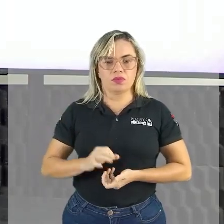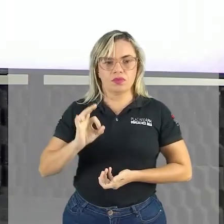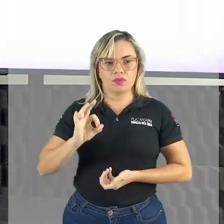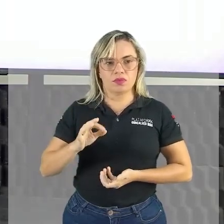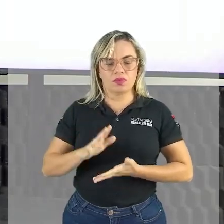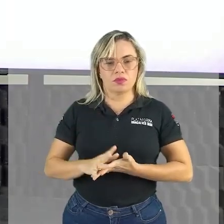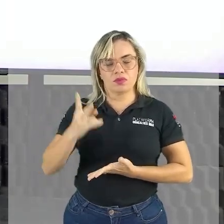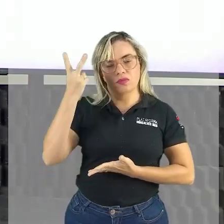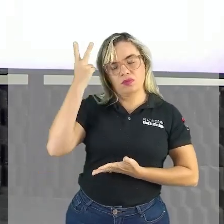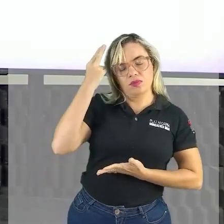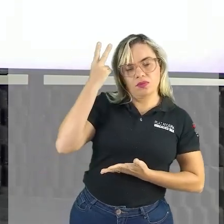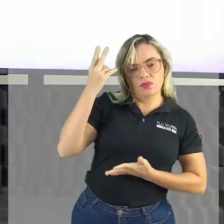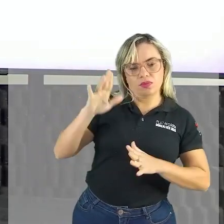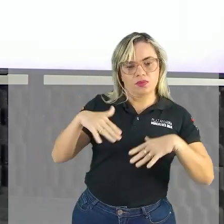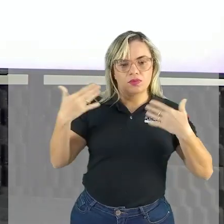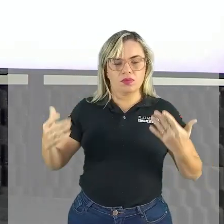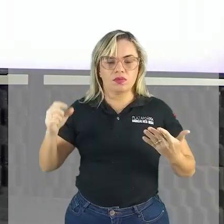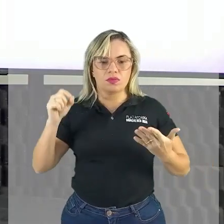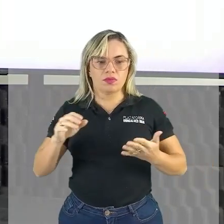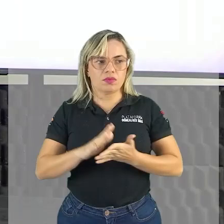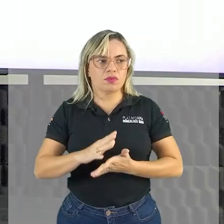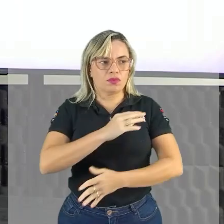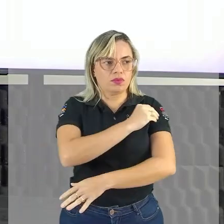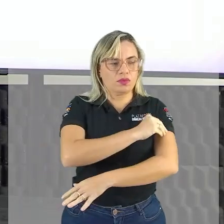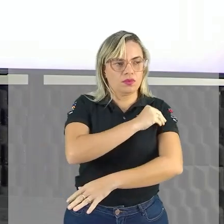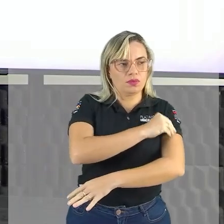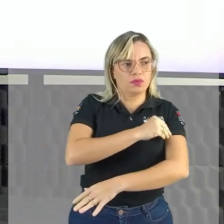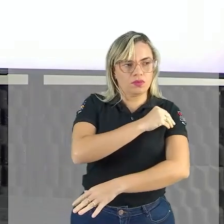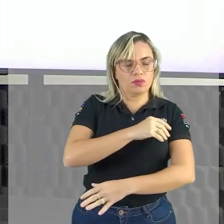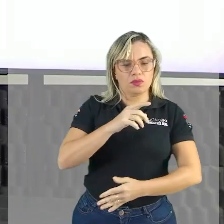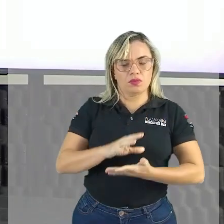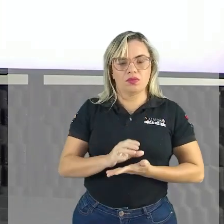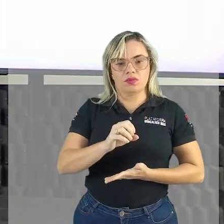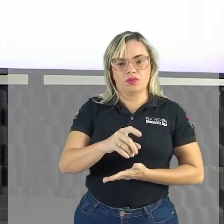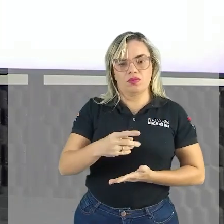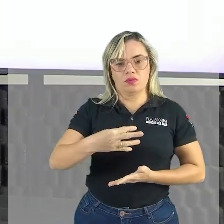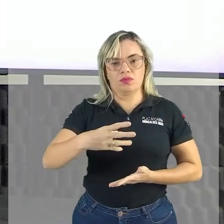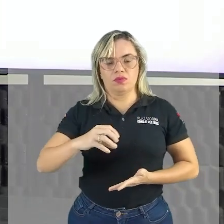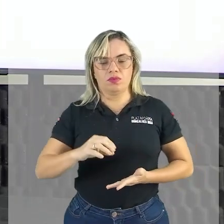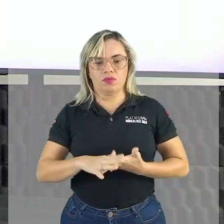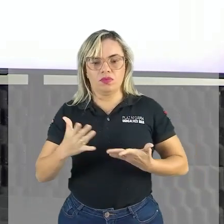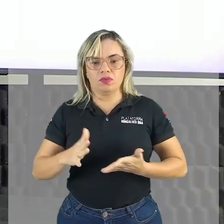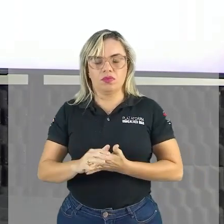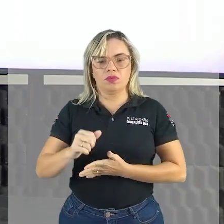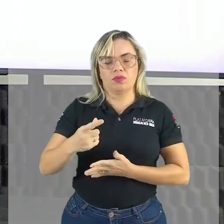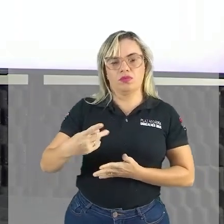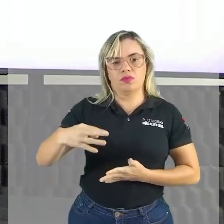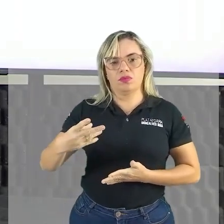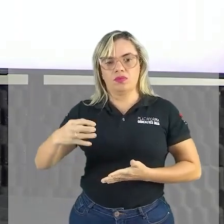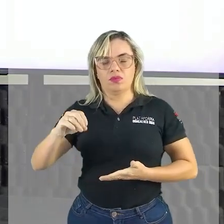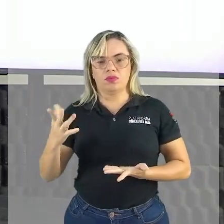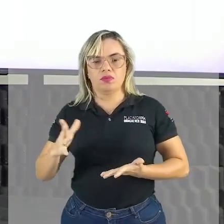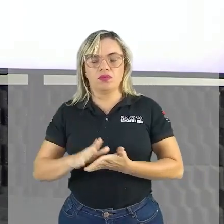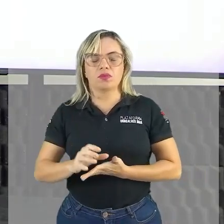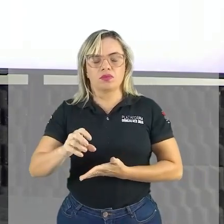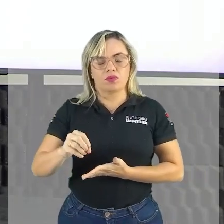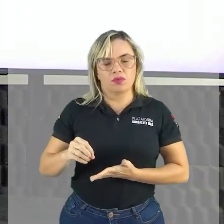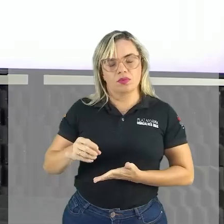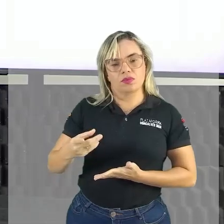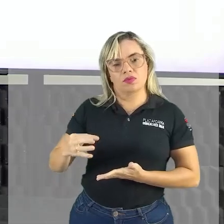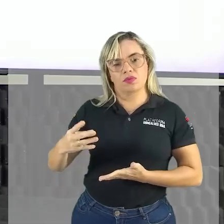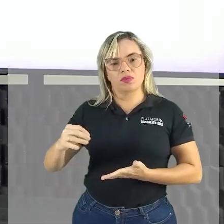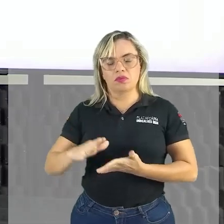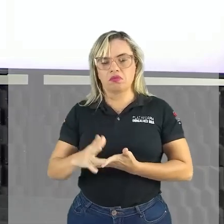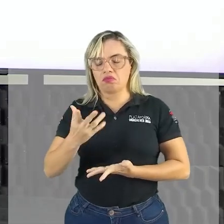É muito comum a gente chegar, o álcool se oxidou, o aldeído se oxidou, o ácido carboxílico.